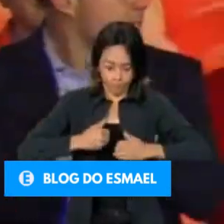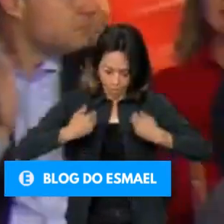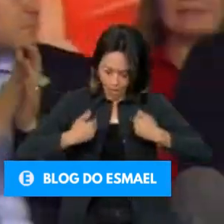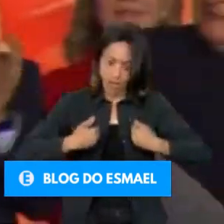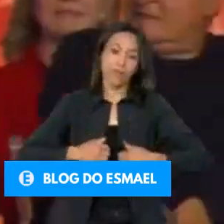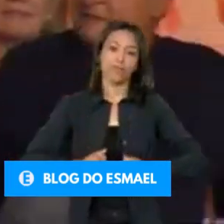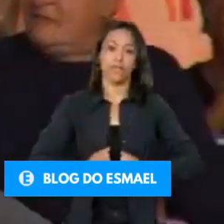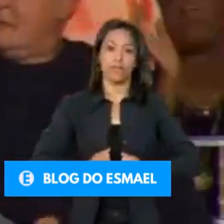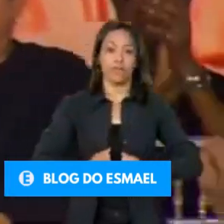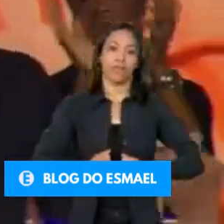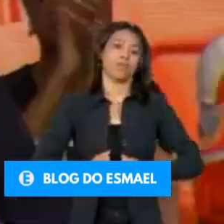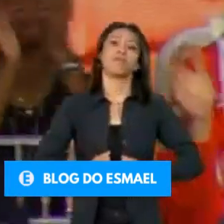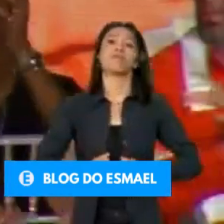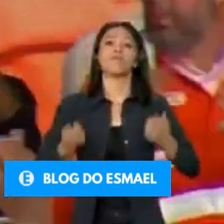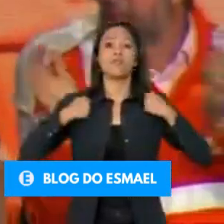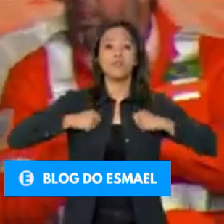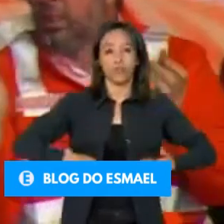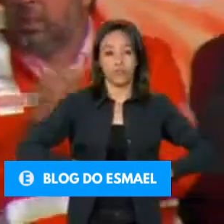camisa da Petrobras.